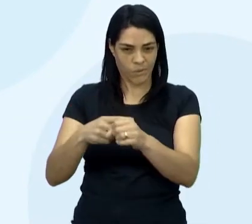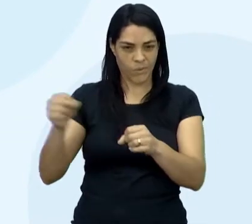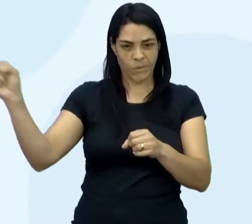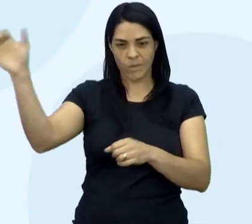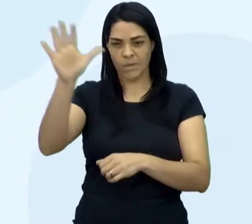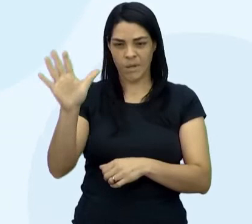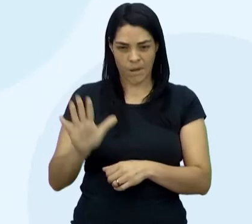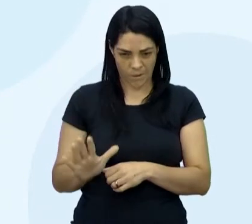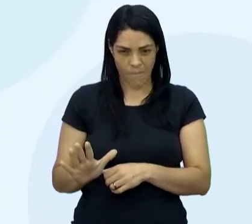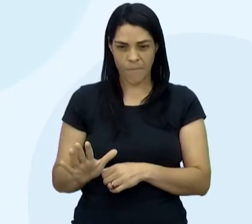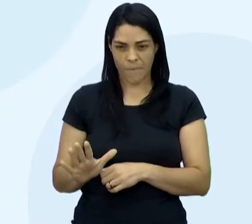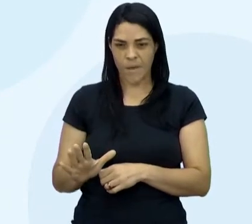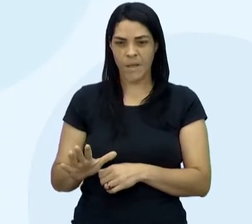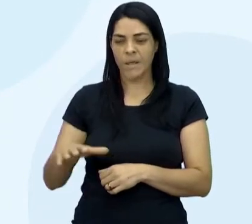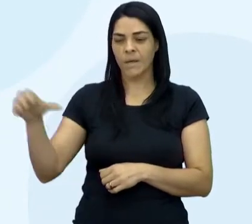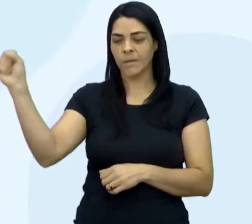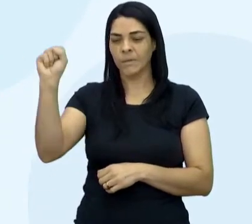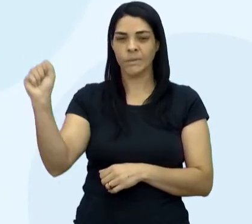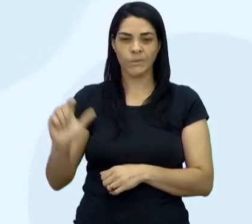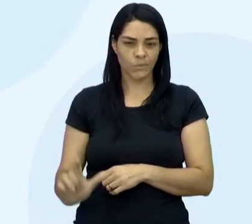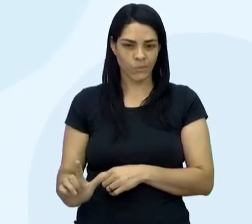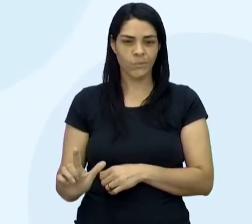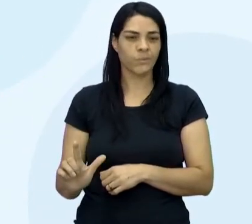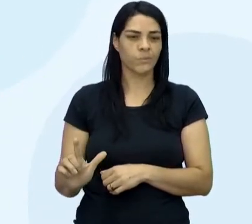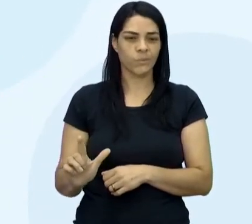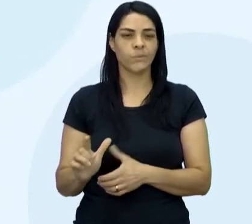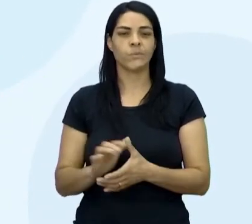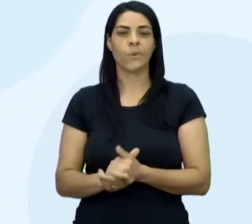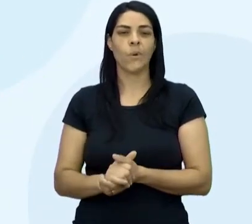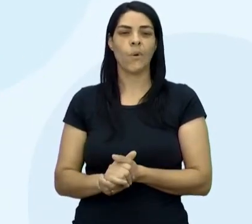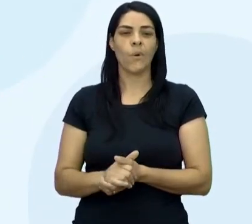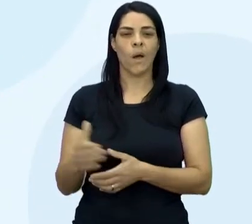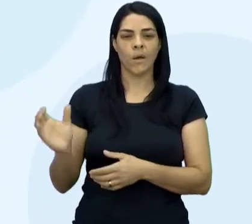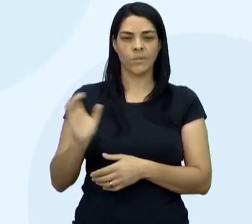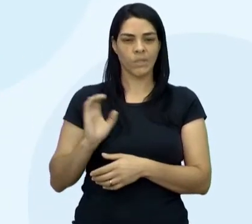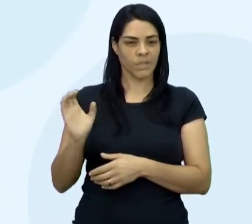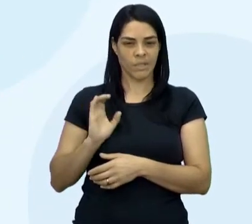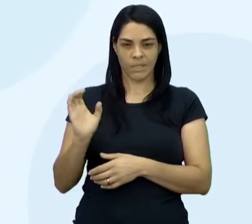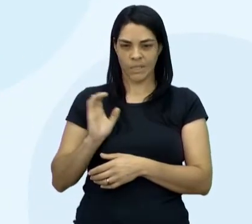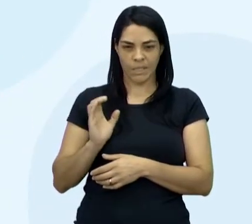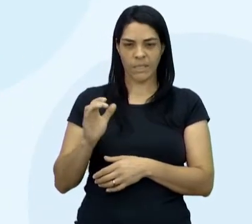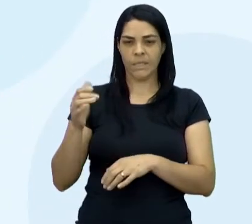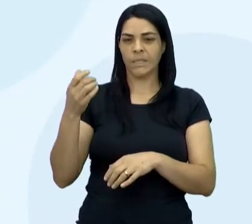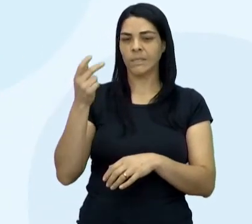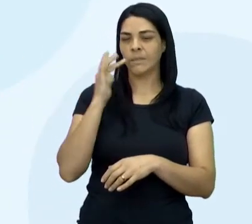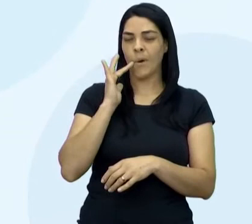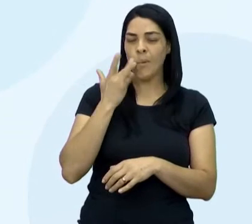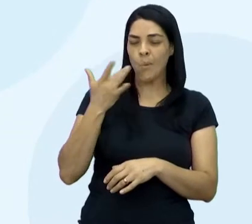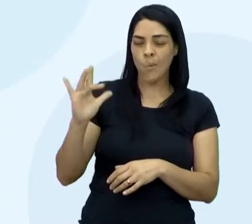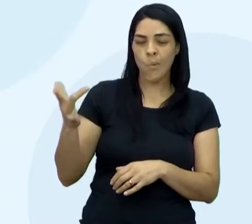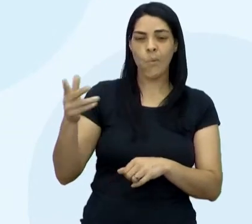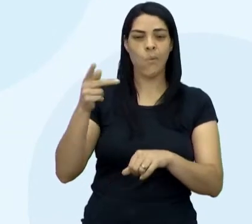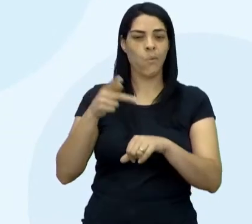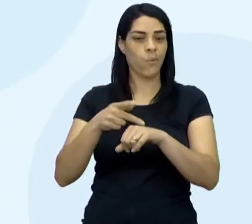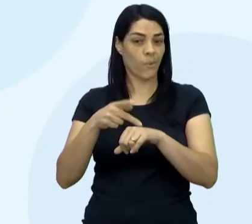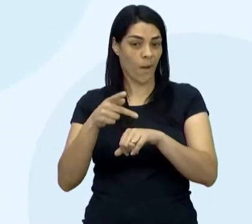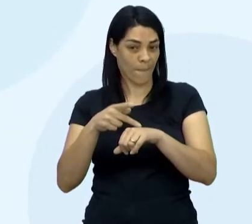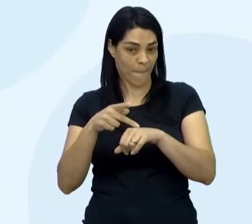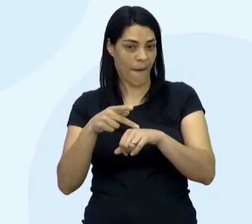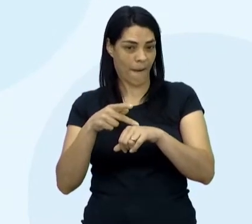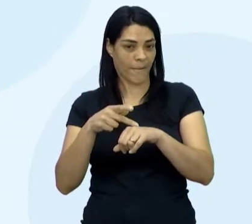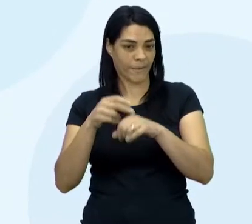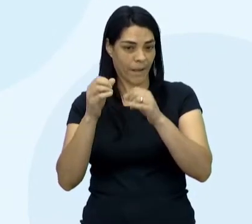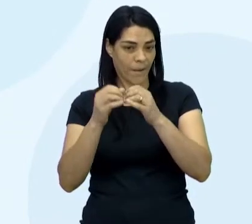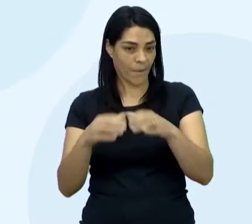de riquezas minerais né como eu falei ouro prata tal que era abundante na América espanhola e também